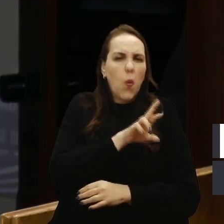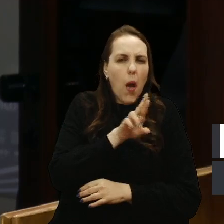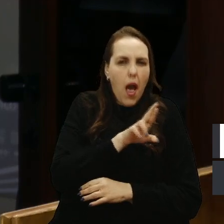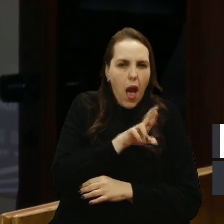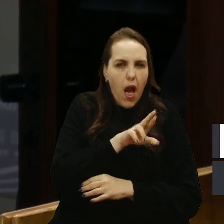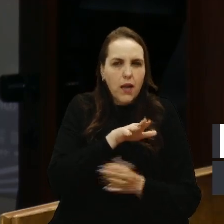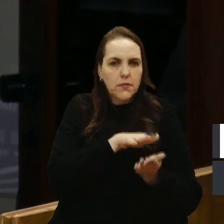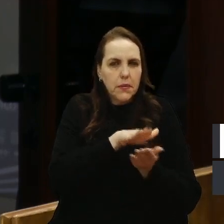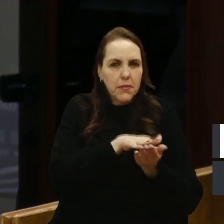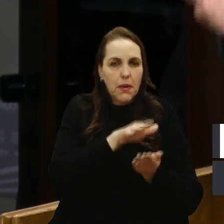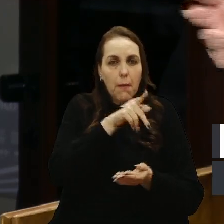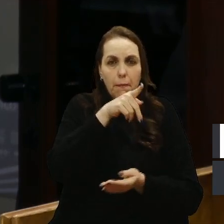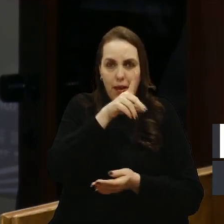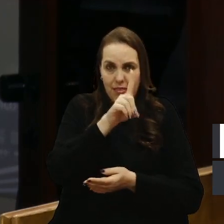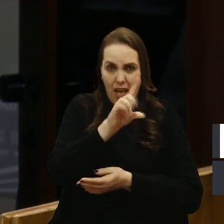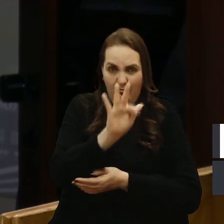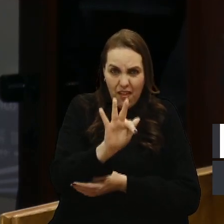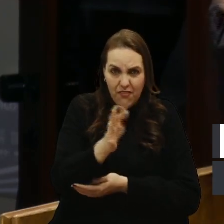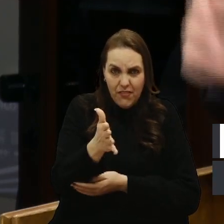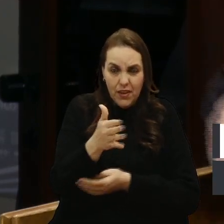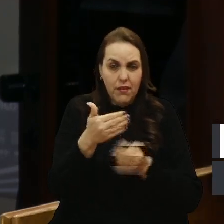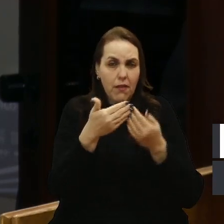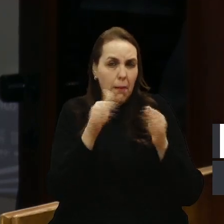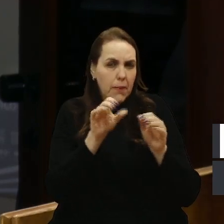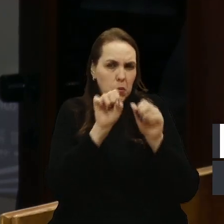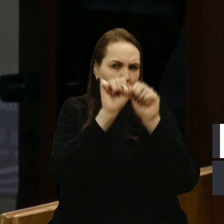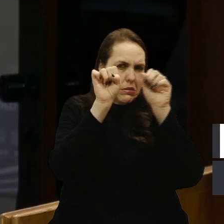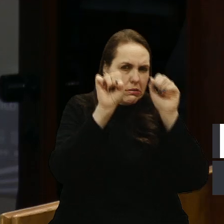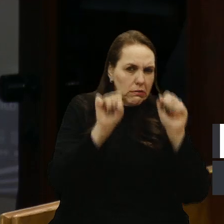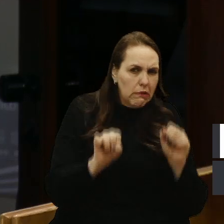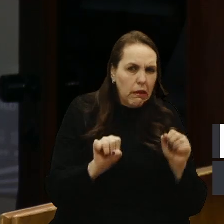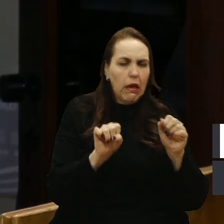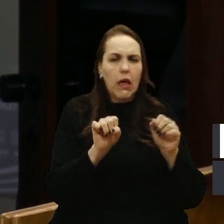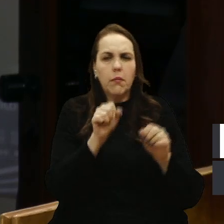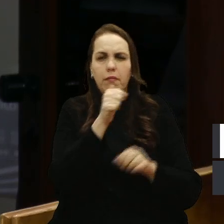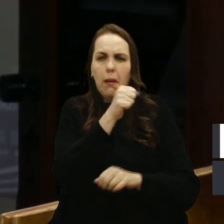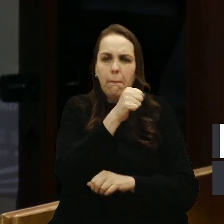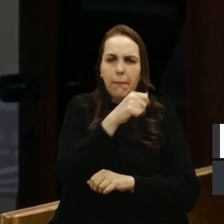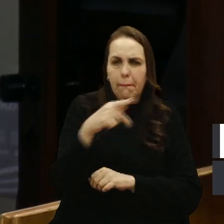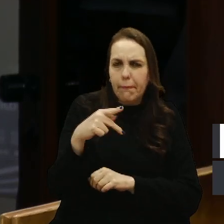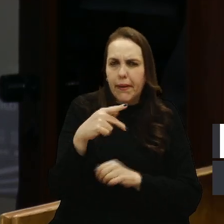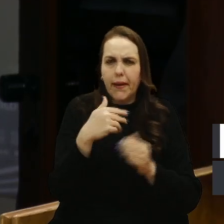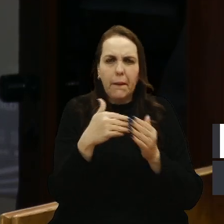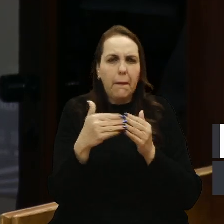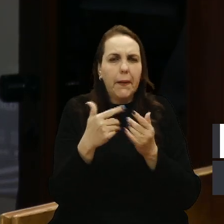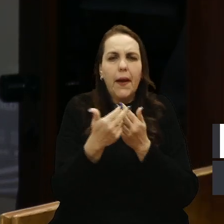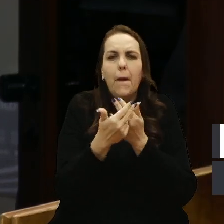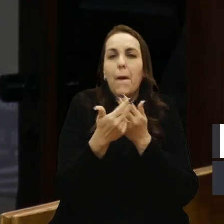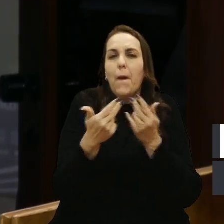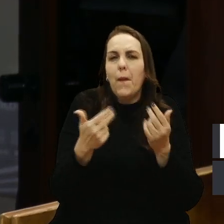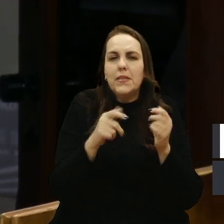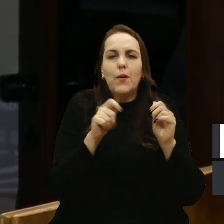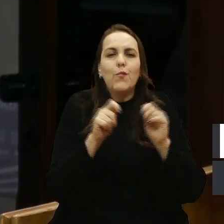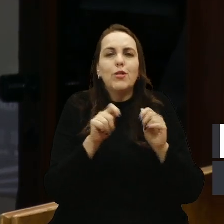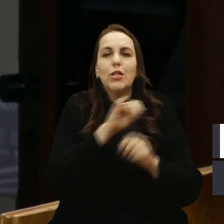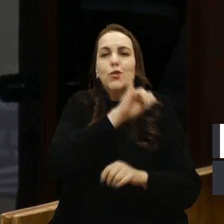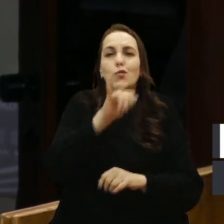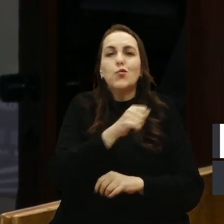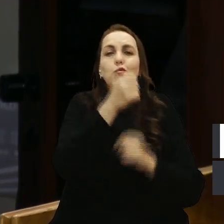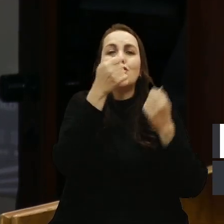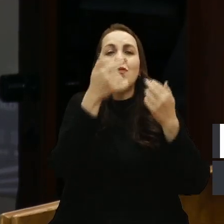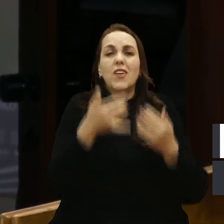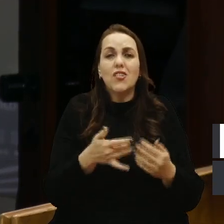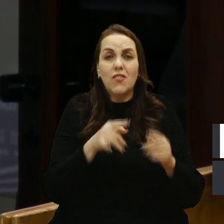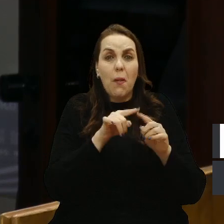PDF para a pessoa, porque vai ter um sistema, vai modernizar, vai ter um aplicativo, qualquer outra coisa assim, poderia até haver alguma justificativa. Uma parte, vereador.